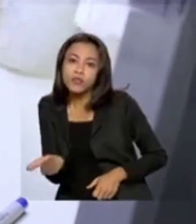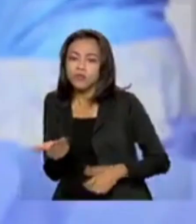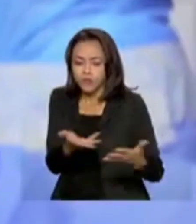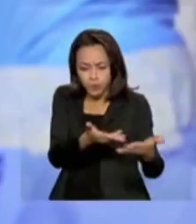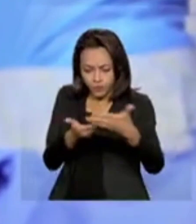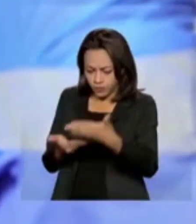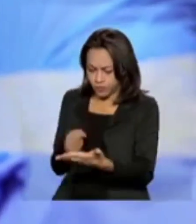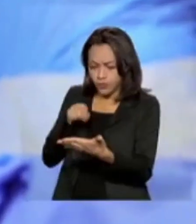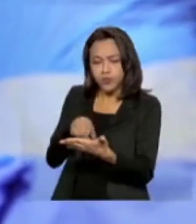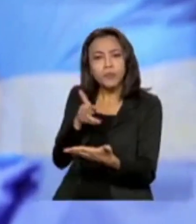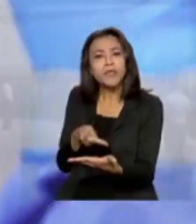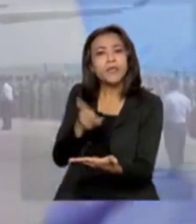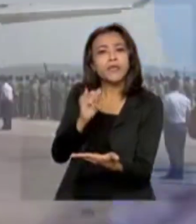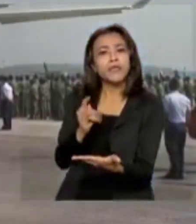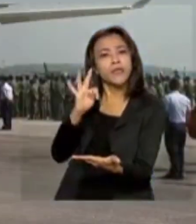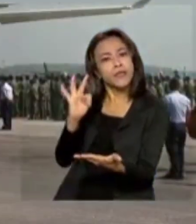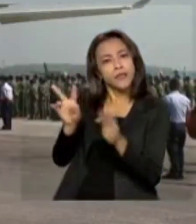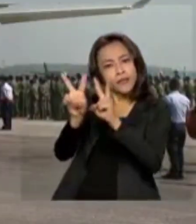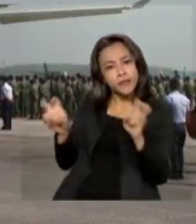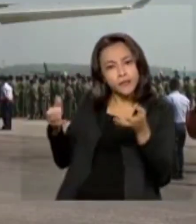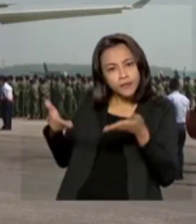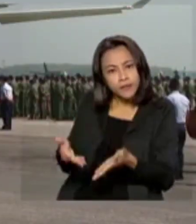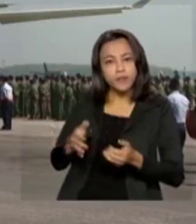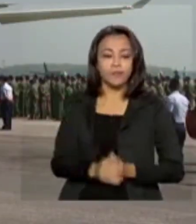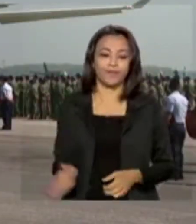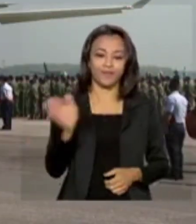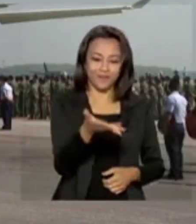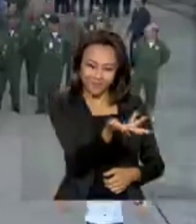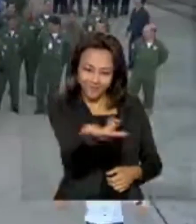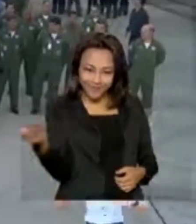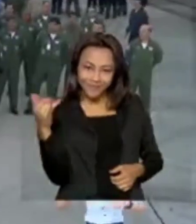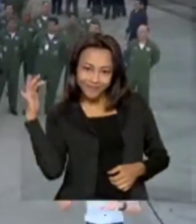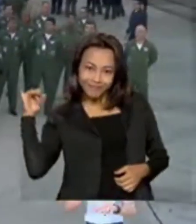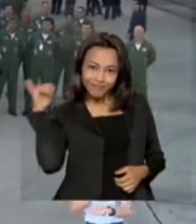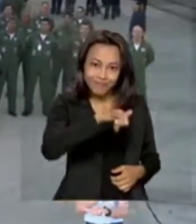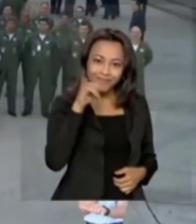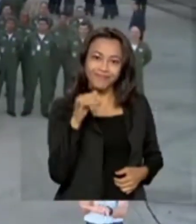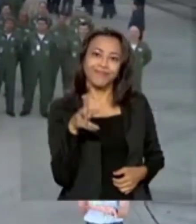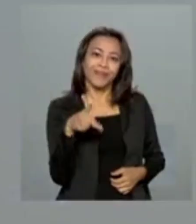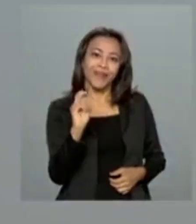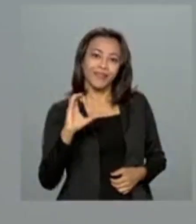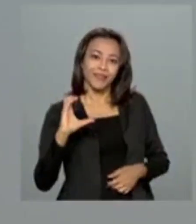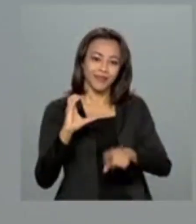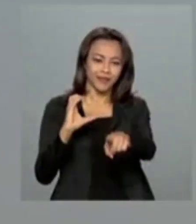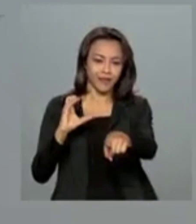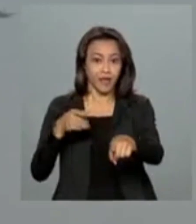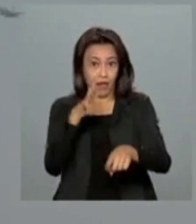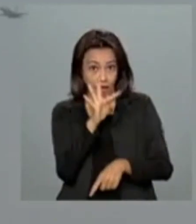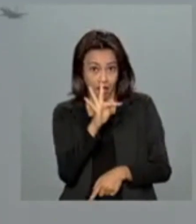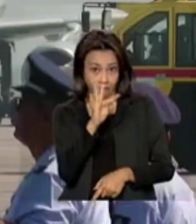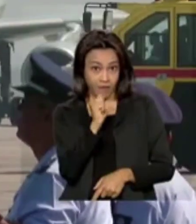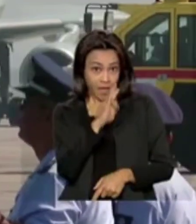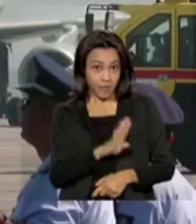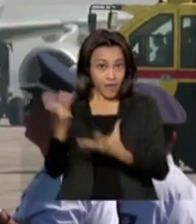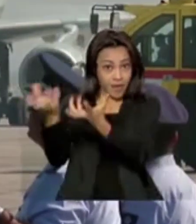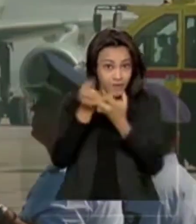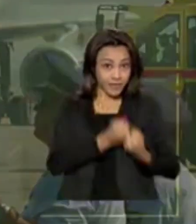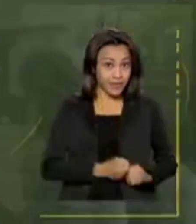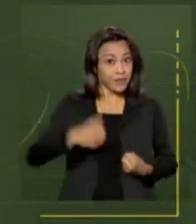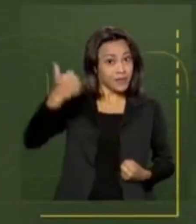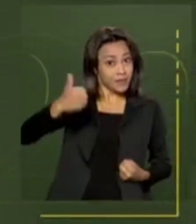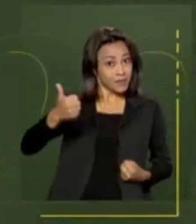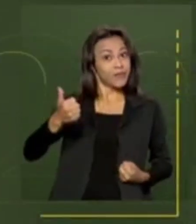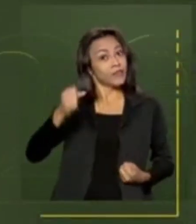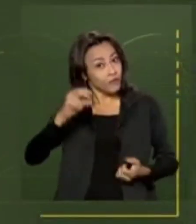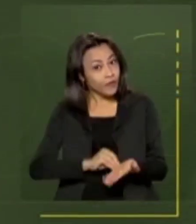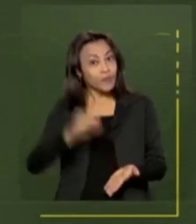de diagnóstico. KC-30 no Brasil. FAB recebe primeira das 2 aeronaves. E